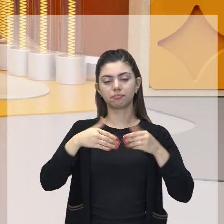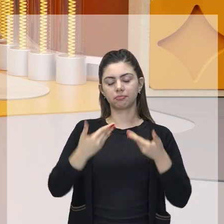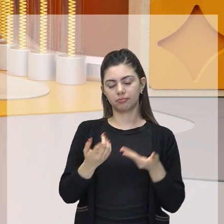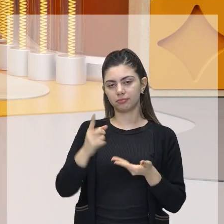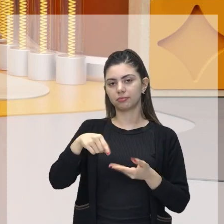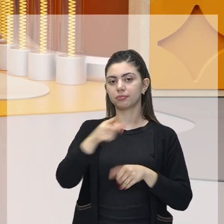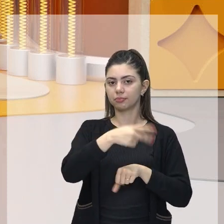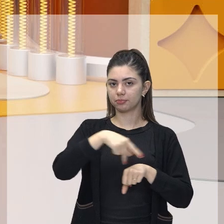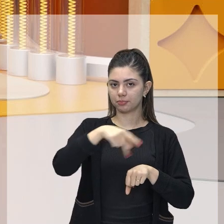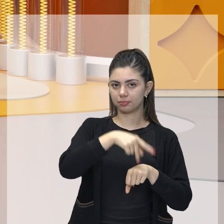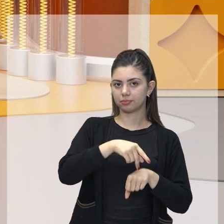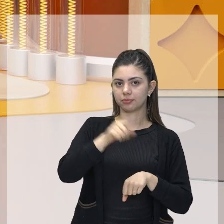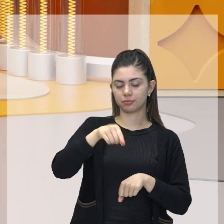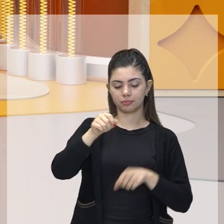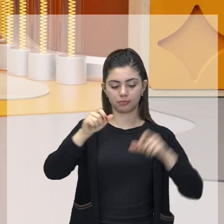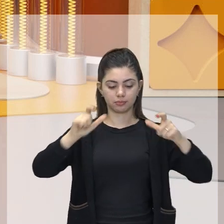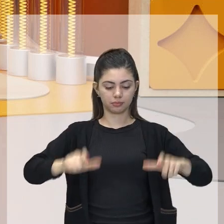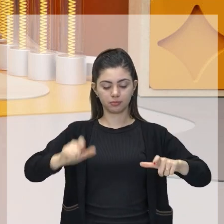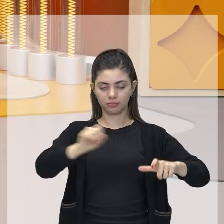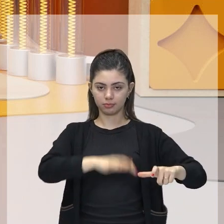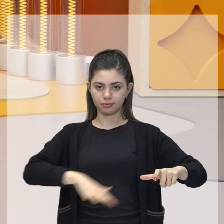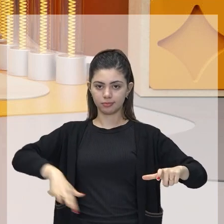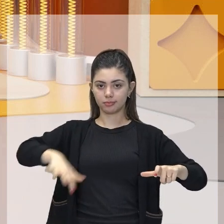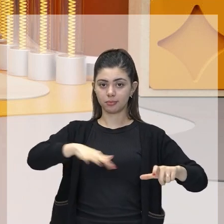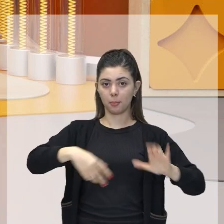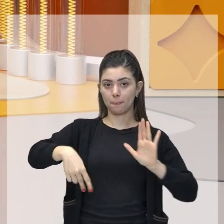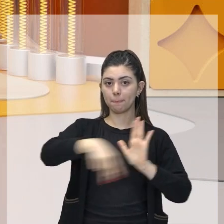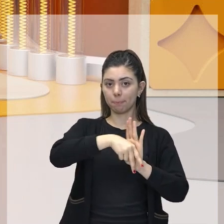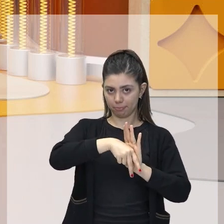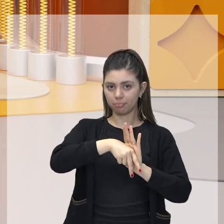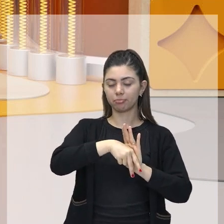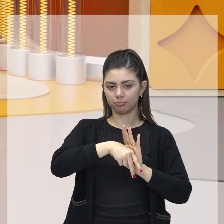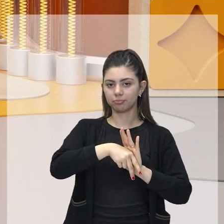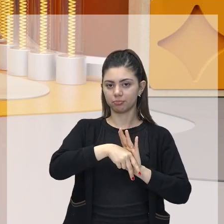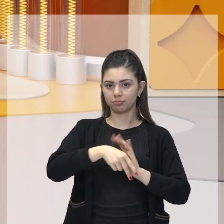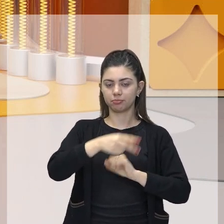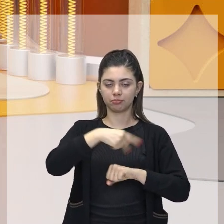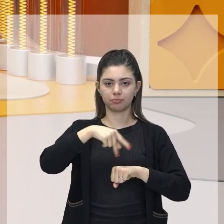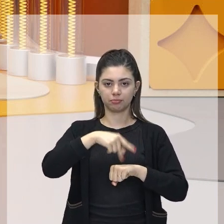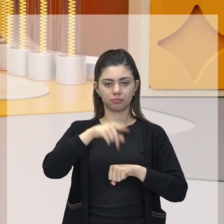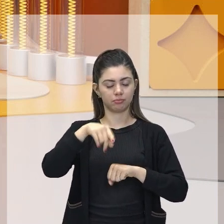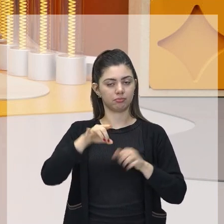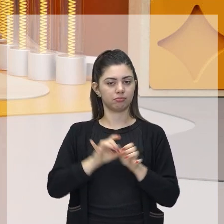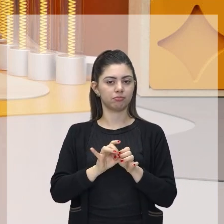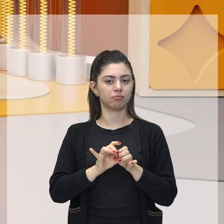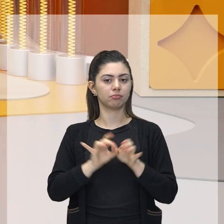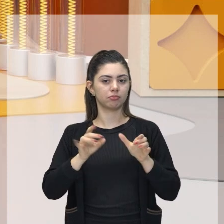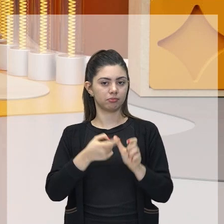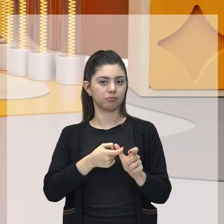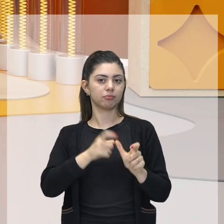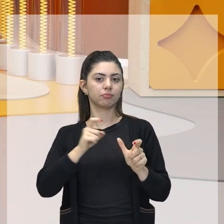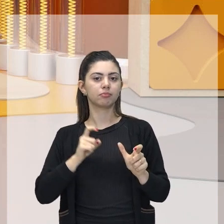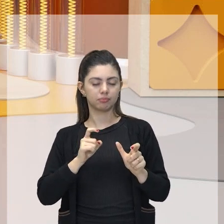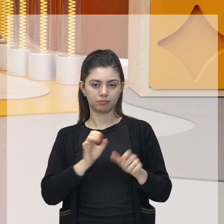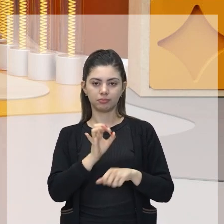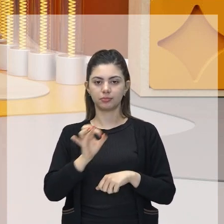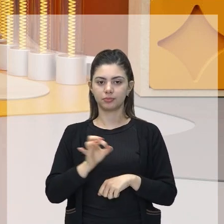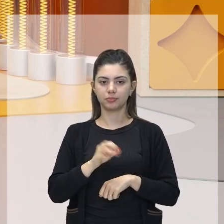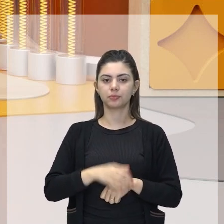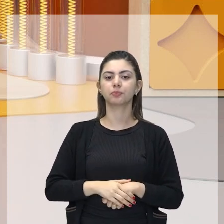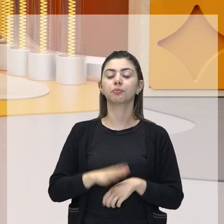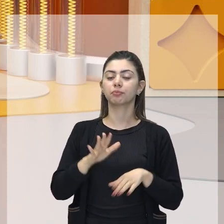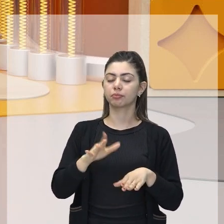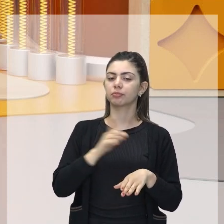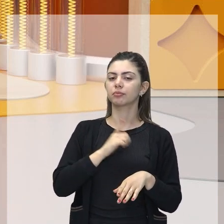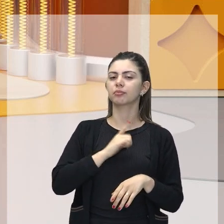aquela área que é reconhecida então como uma área independente, né, uma área que é constituída. E além do